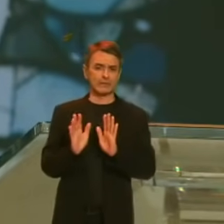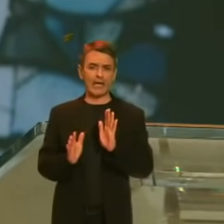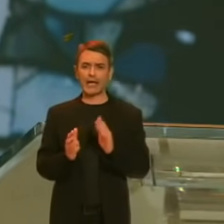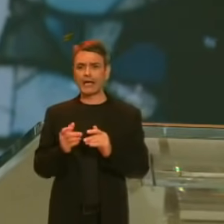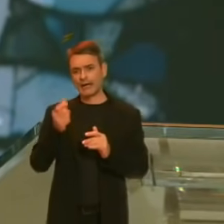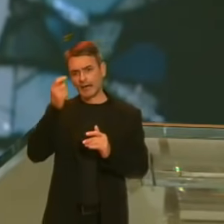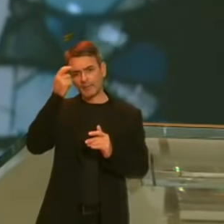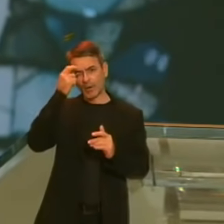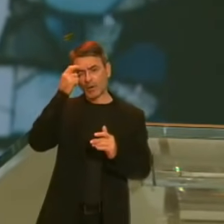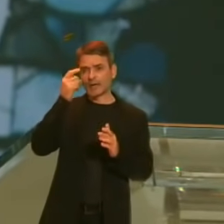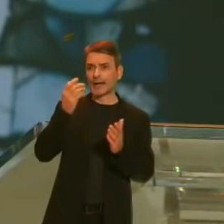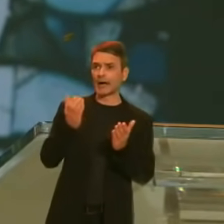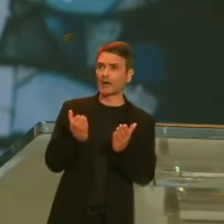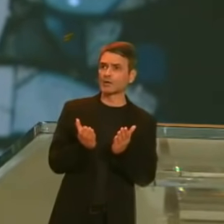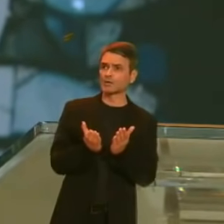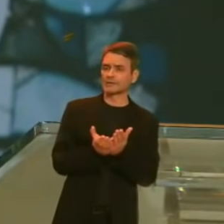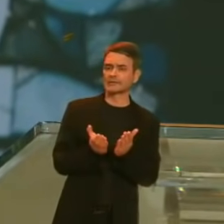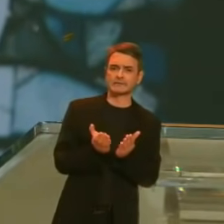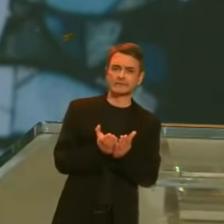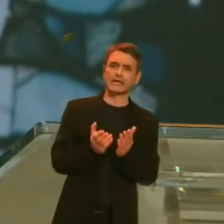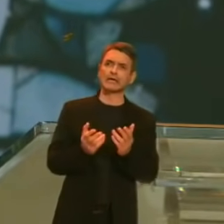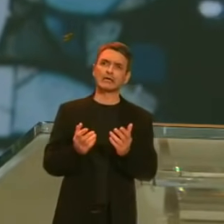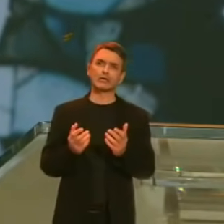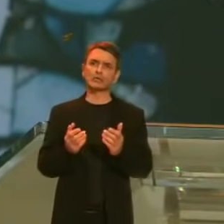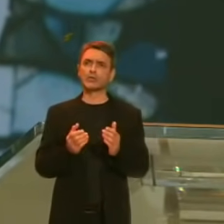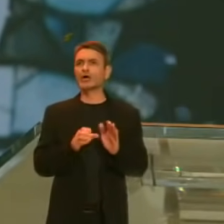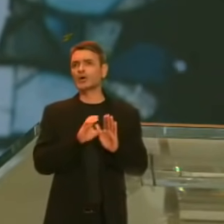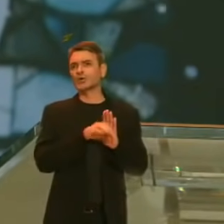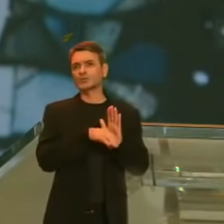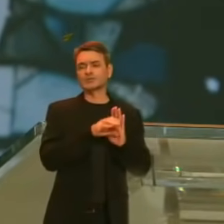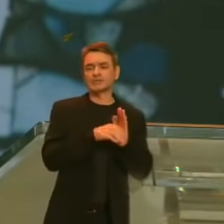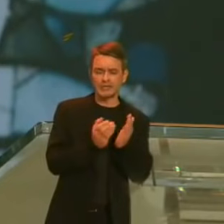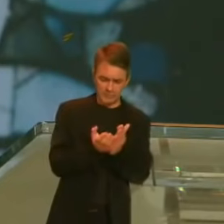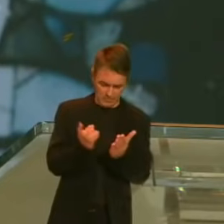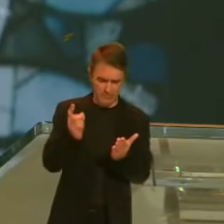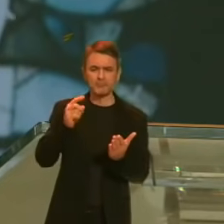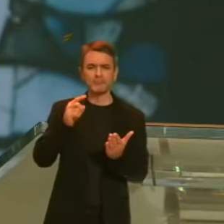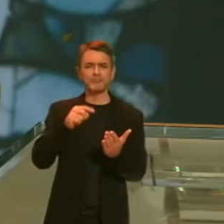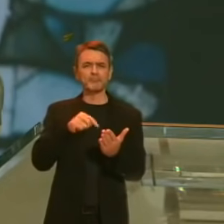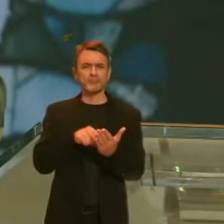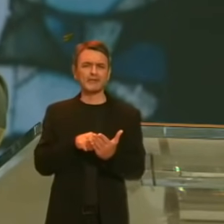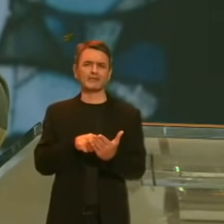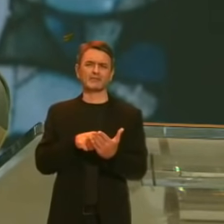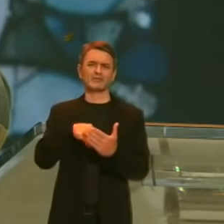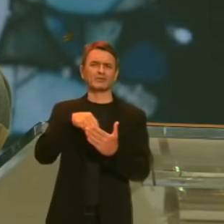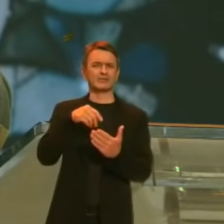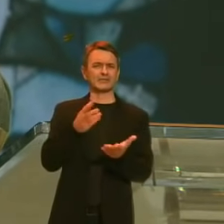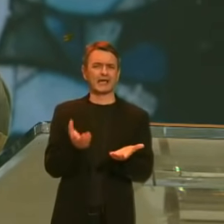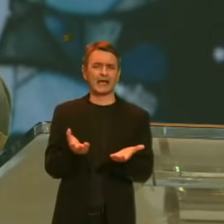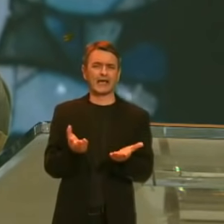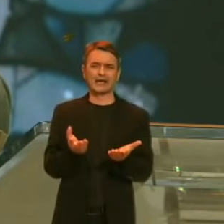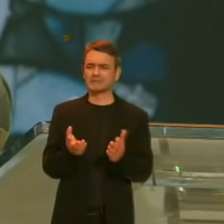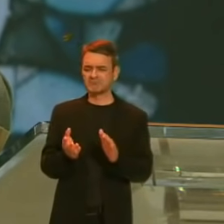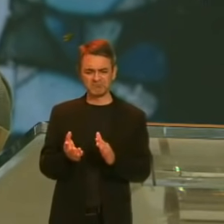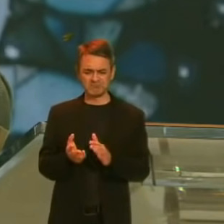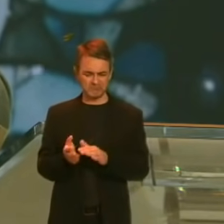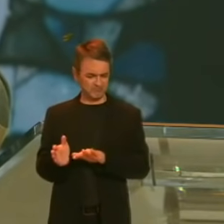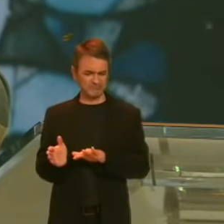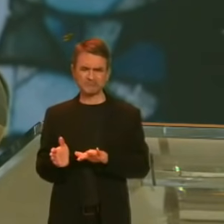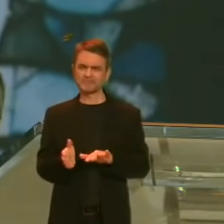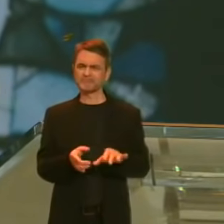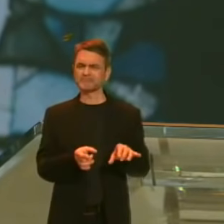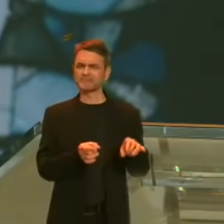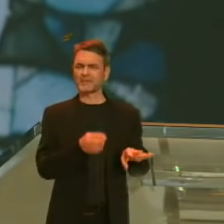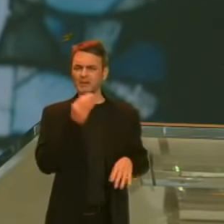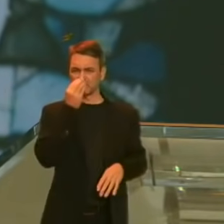os elementos até dos conceitos bíblicos começam a ser colocados de lado